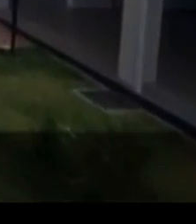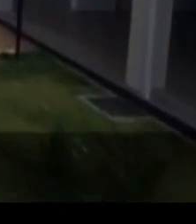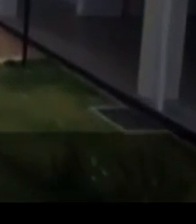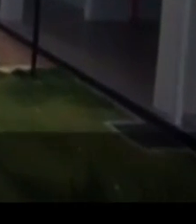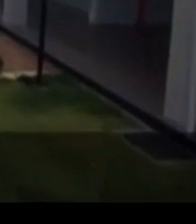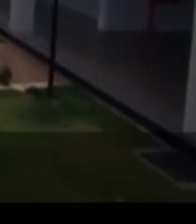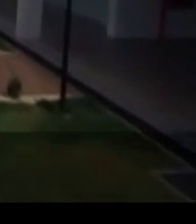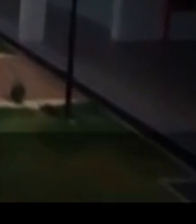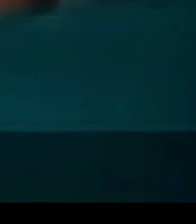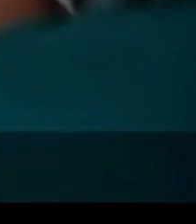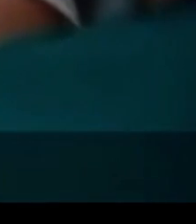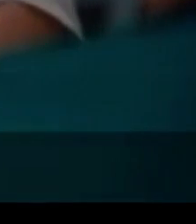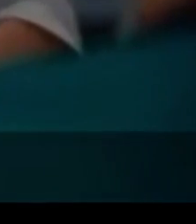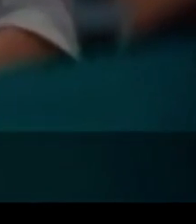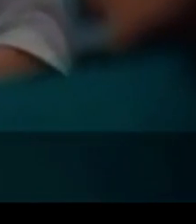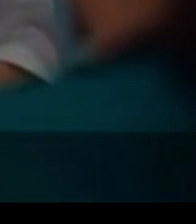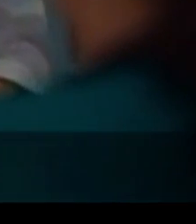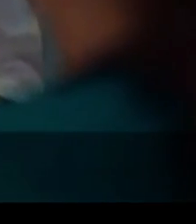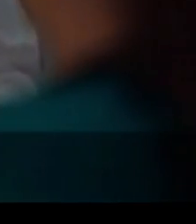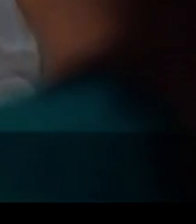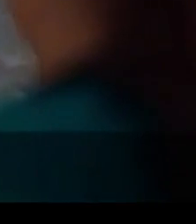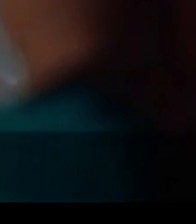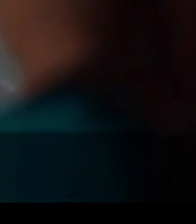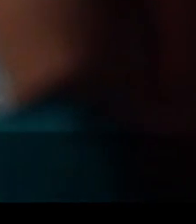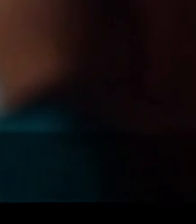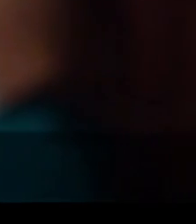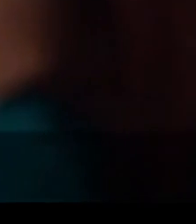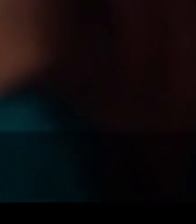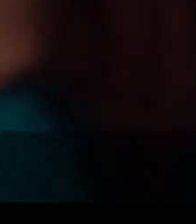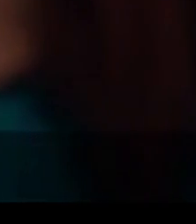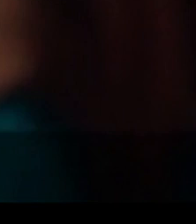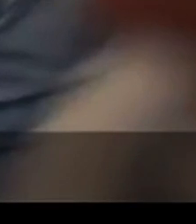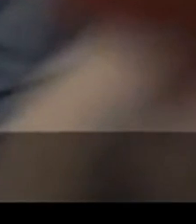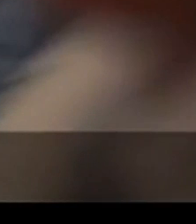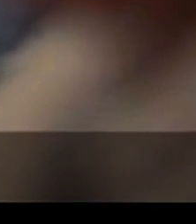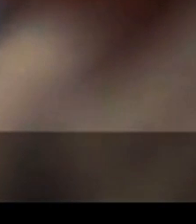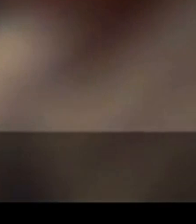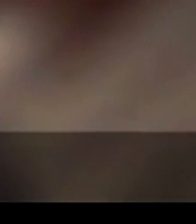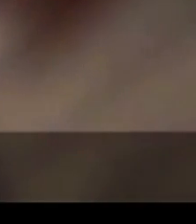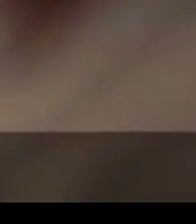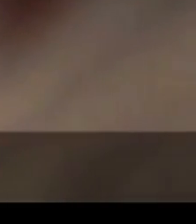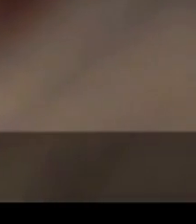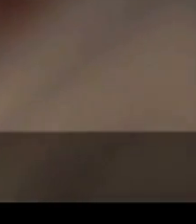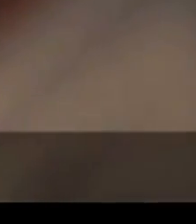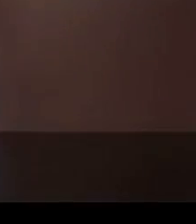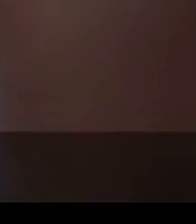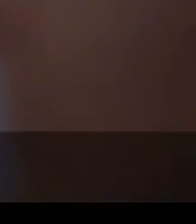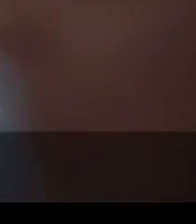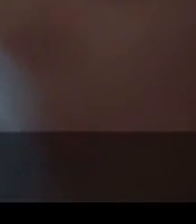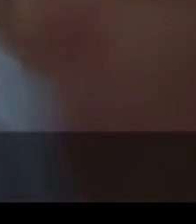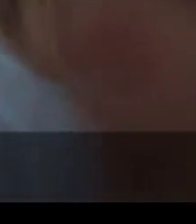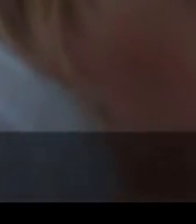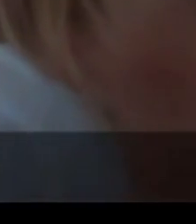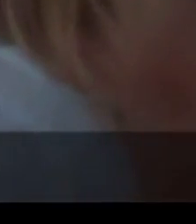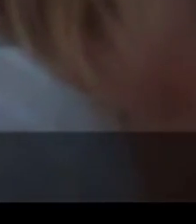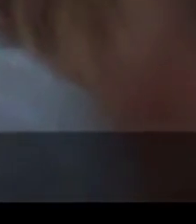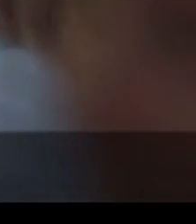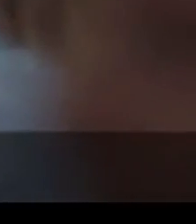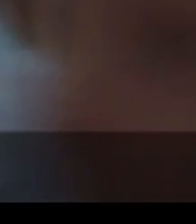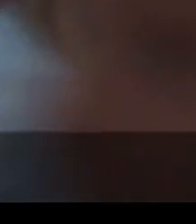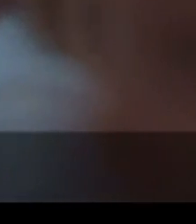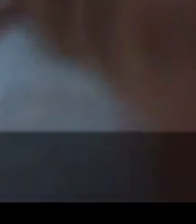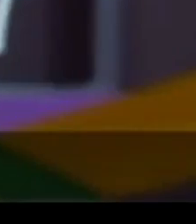só espaço os serviços de enfrentamento à violência, facilitando assim a busca por atendimento. A casa oferece